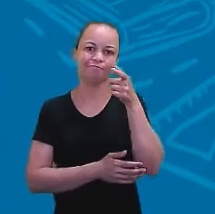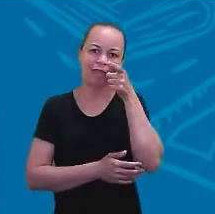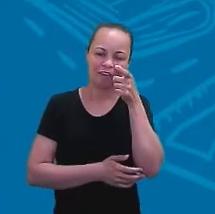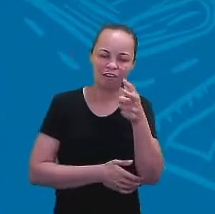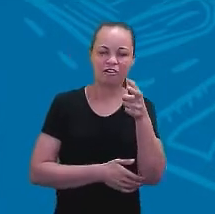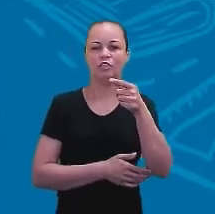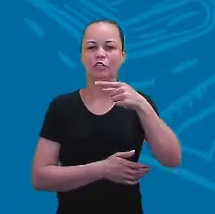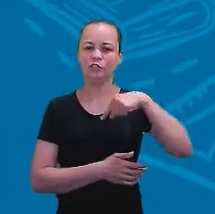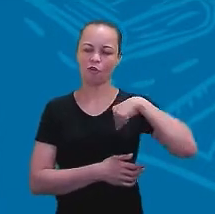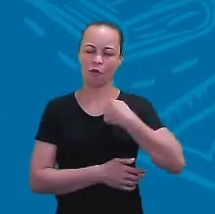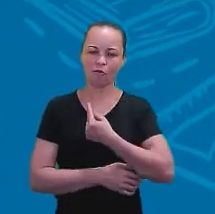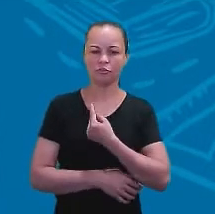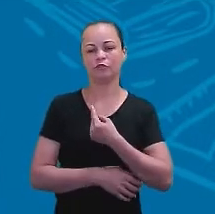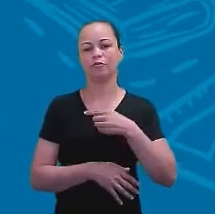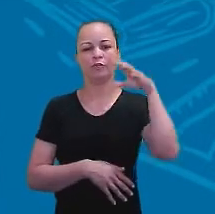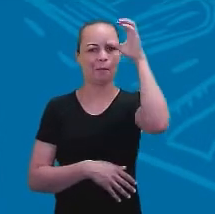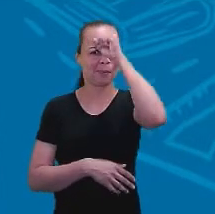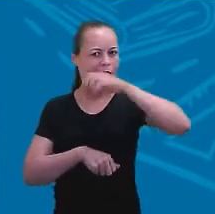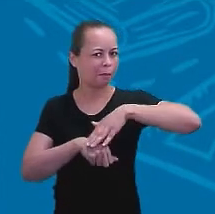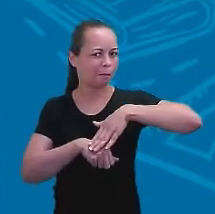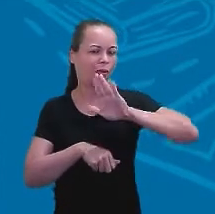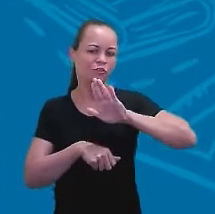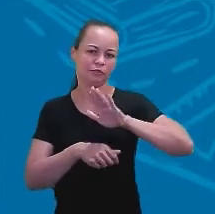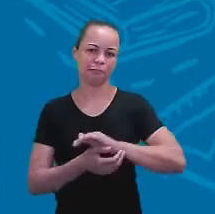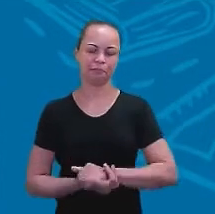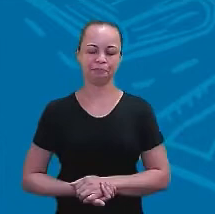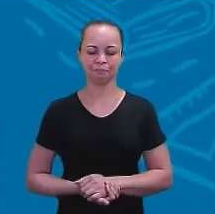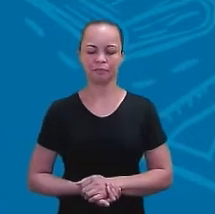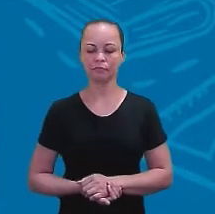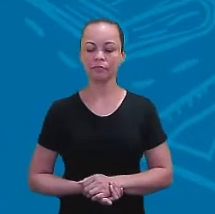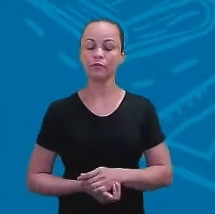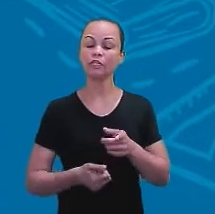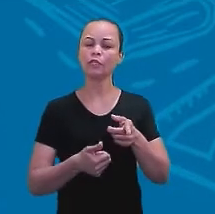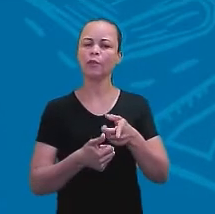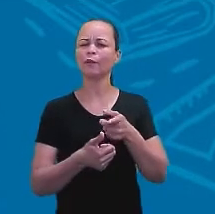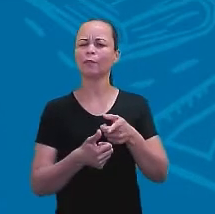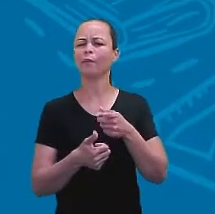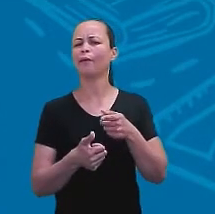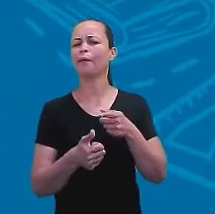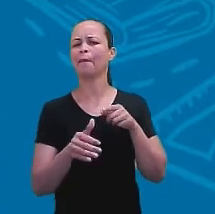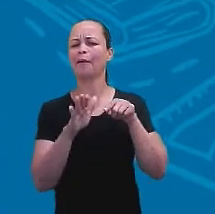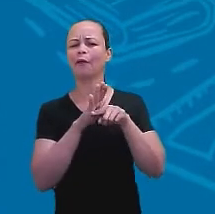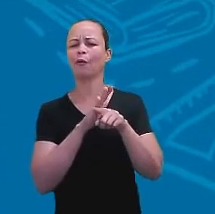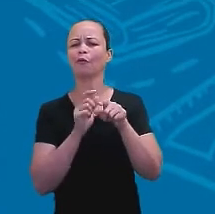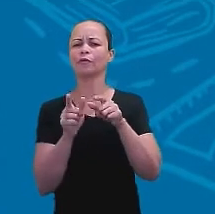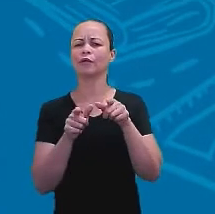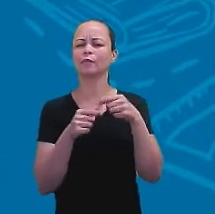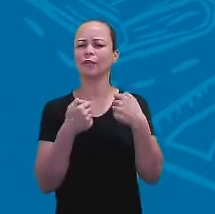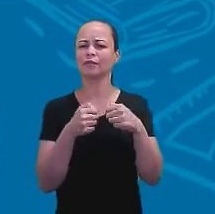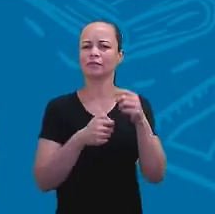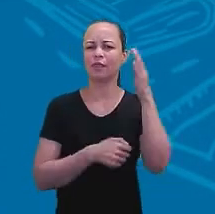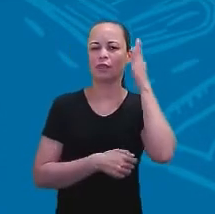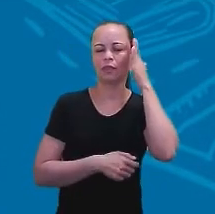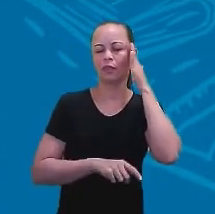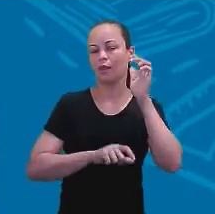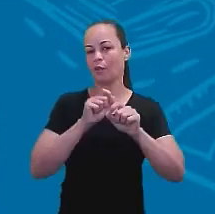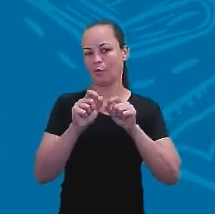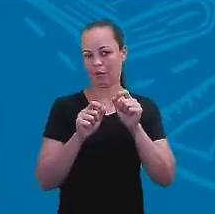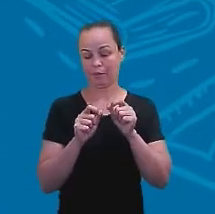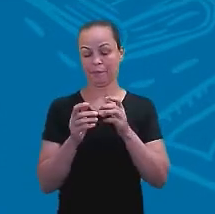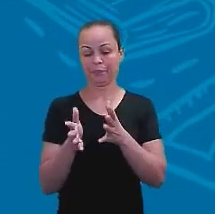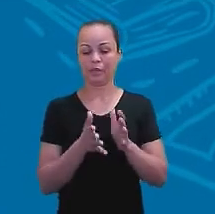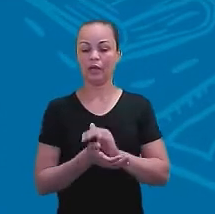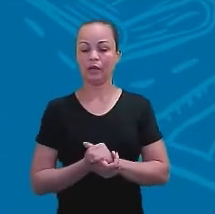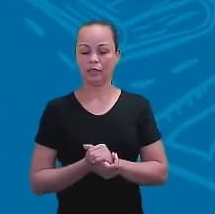aprender bastante, tenho certeza disso, tá certo? Então, a primeira questão que a gente tem que buscar entender são as fontes